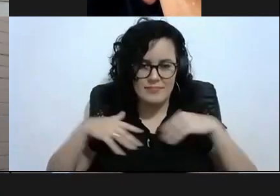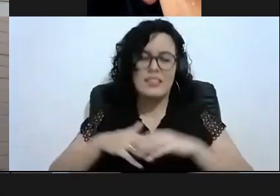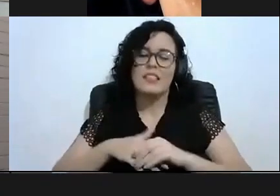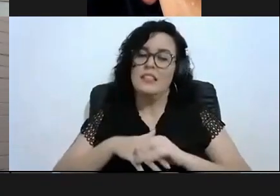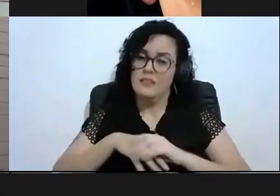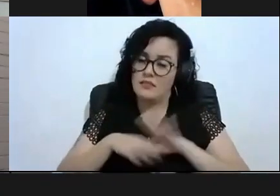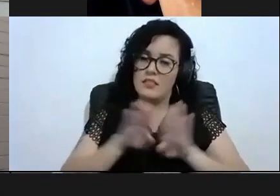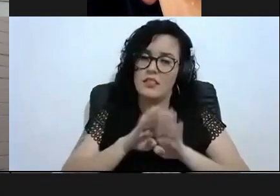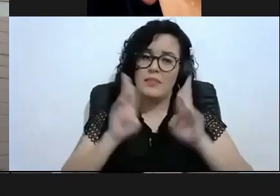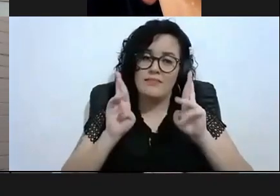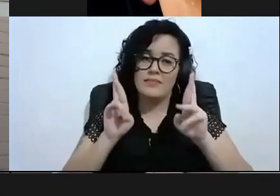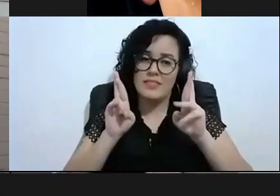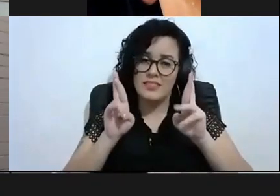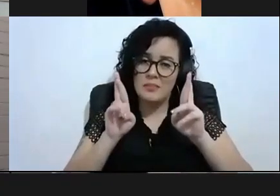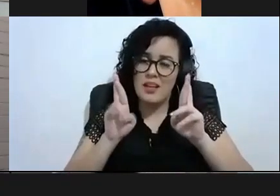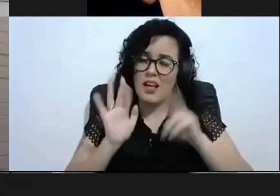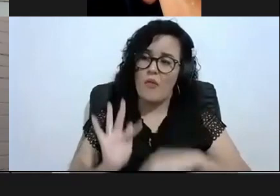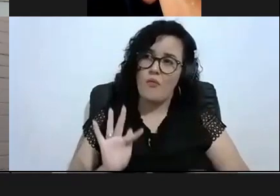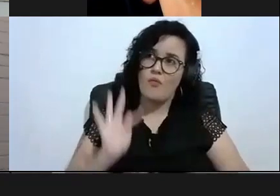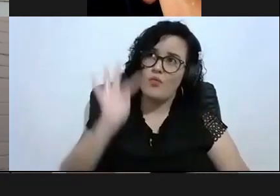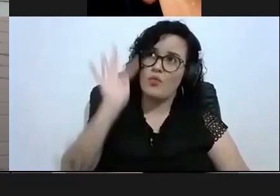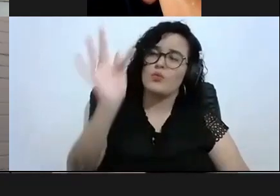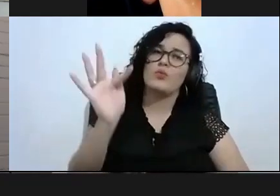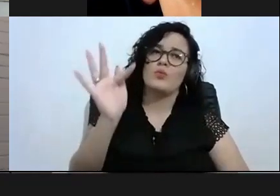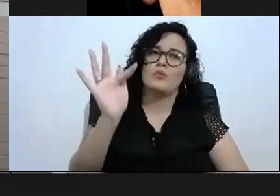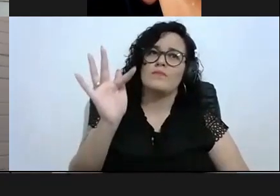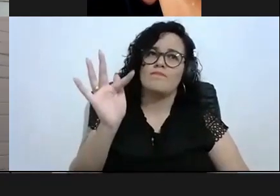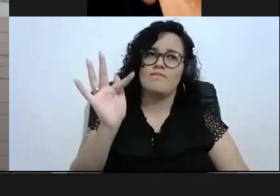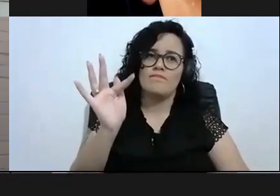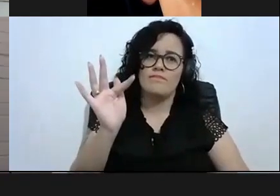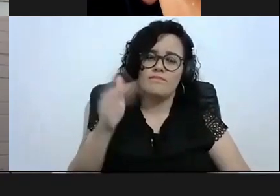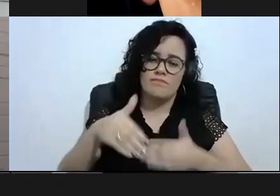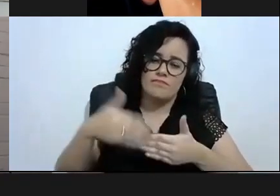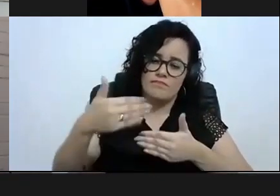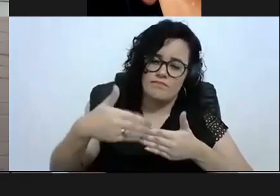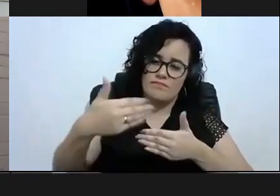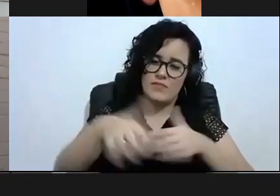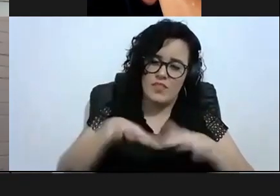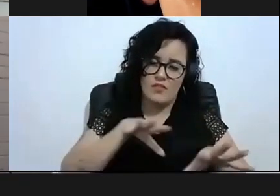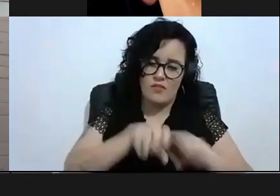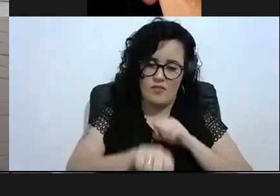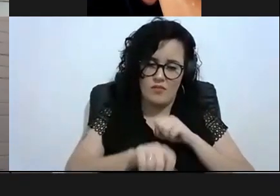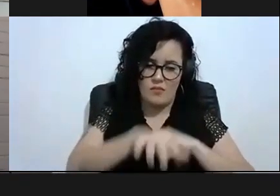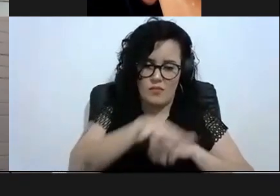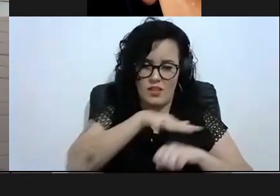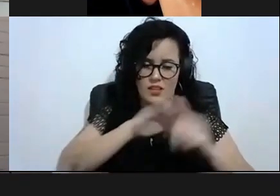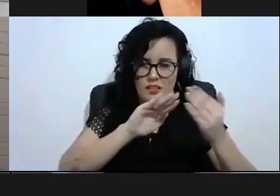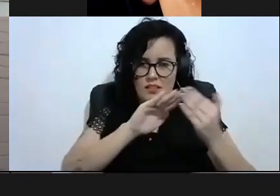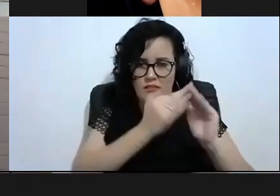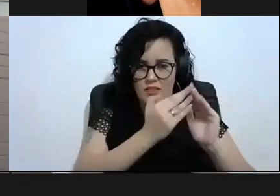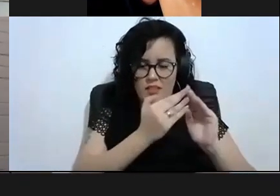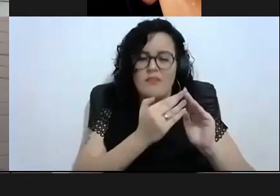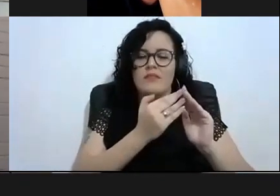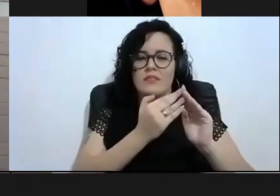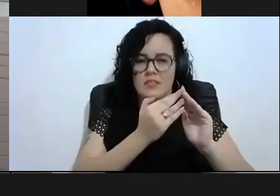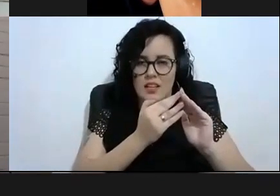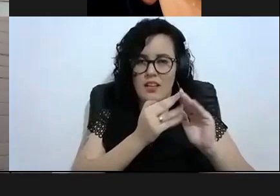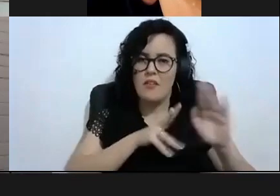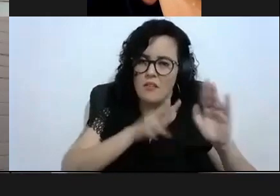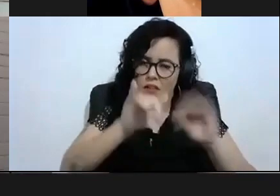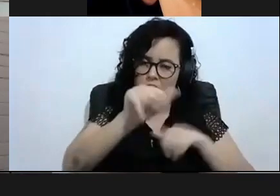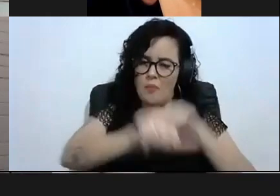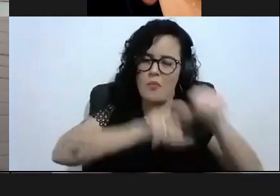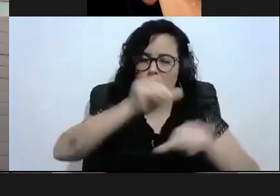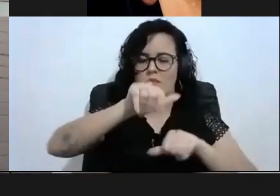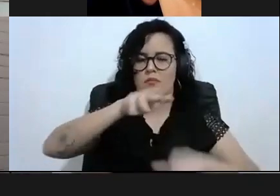esperança, né, de um futuro que esses próximos acadêmicos periféricos hão de mudar aí, né,